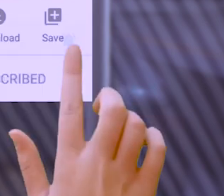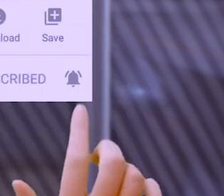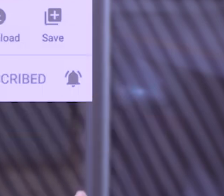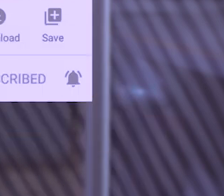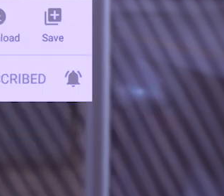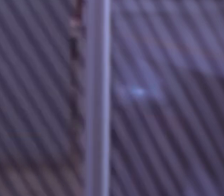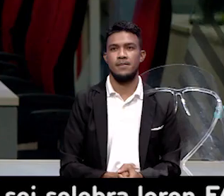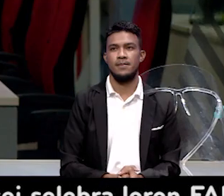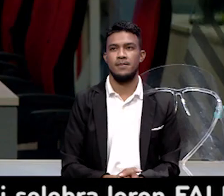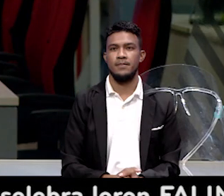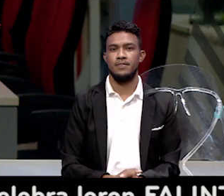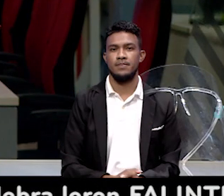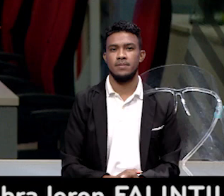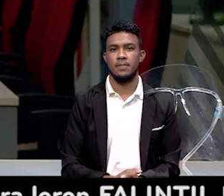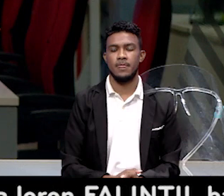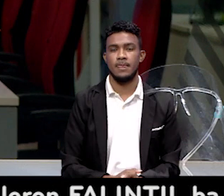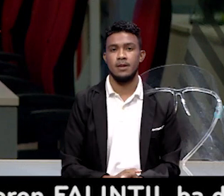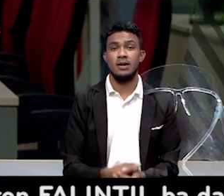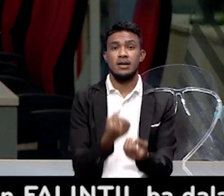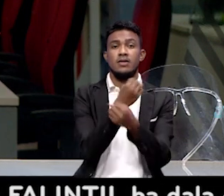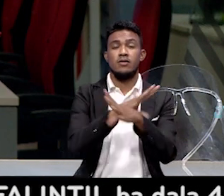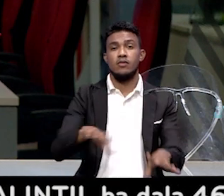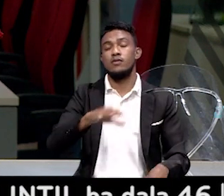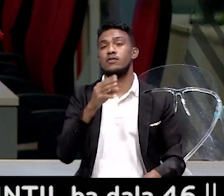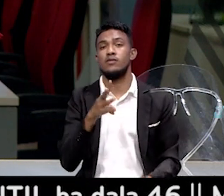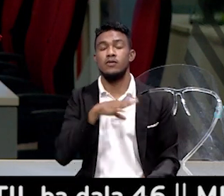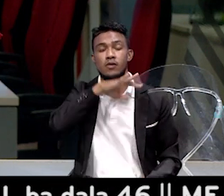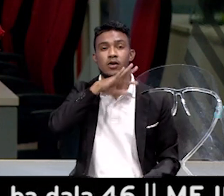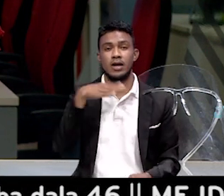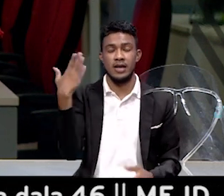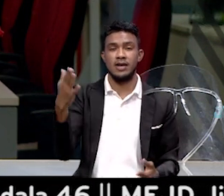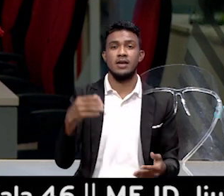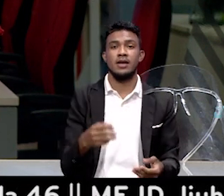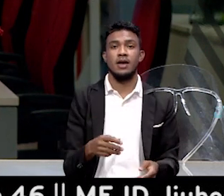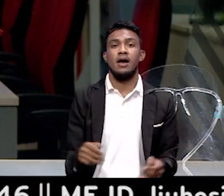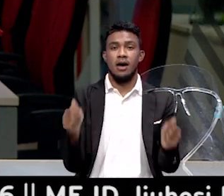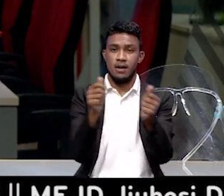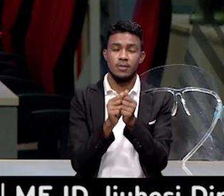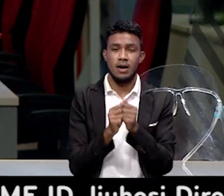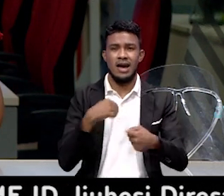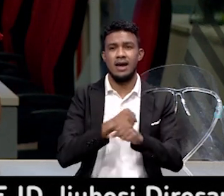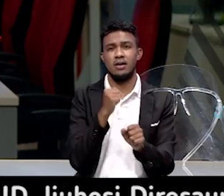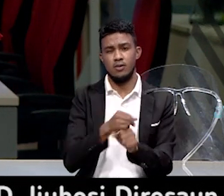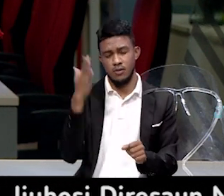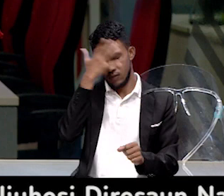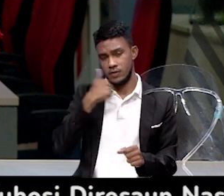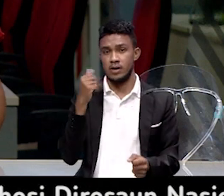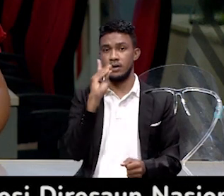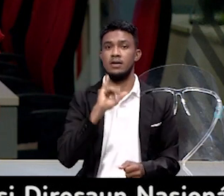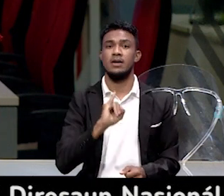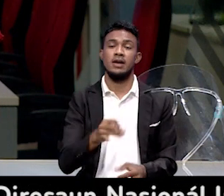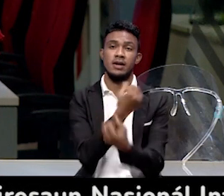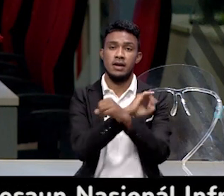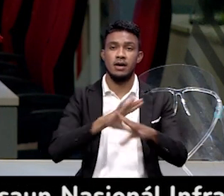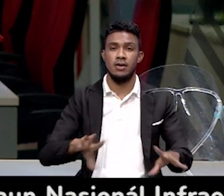de notificação. Lixo namkari na klekar arbiru, habmout cidade nefurak. Ato hati ne